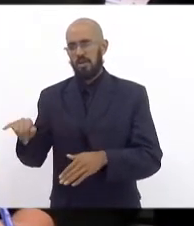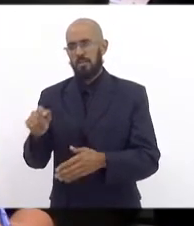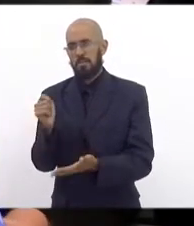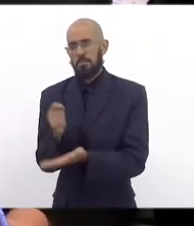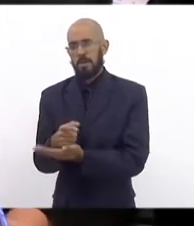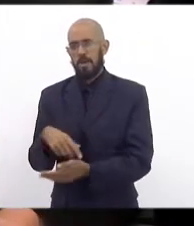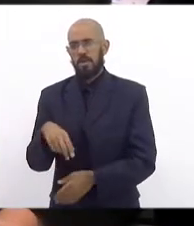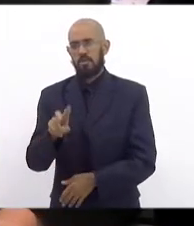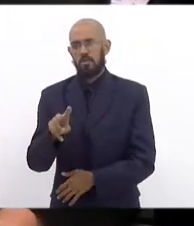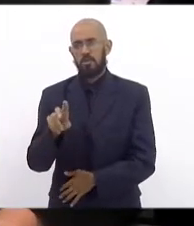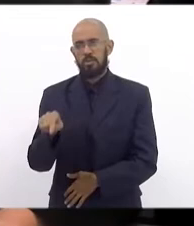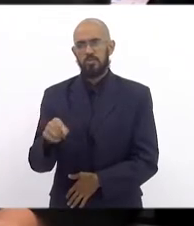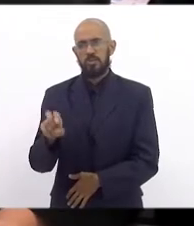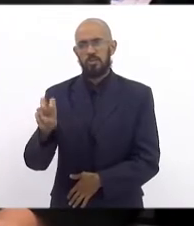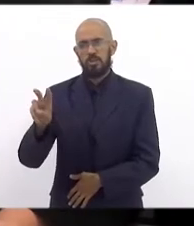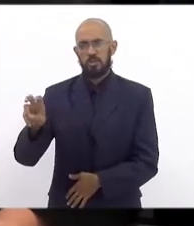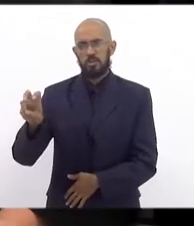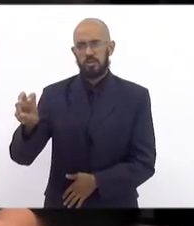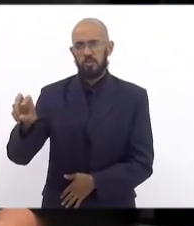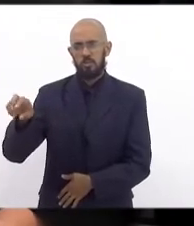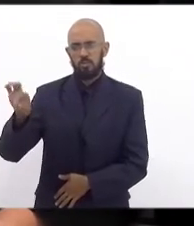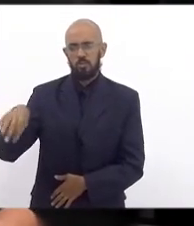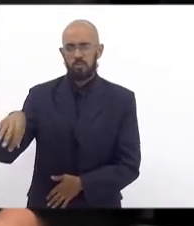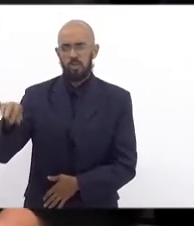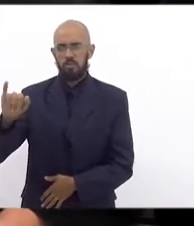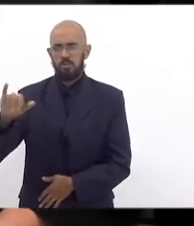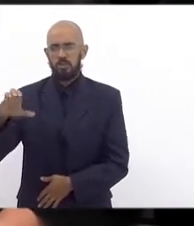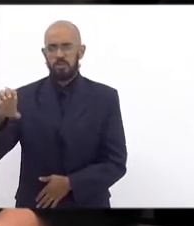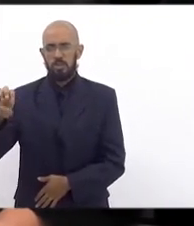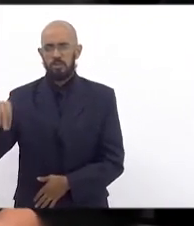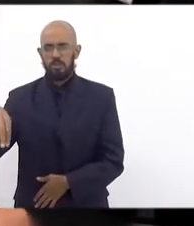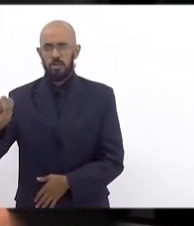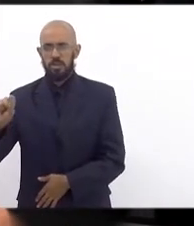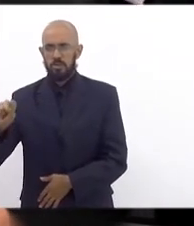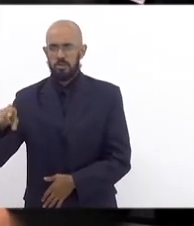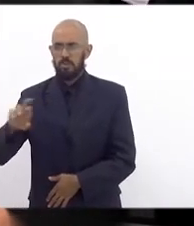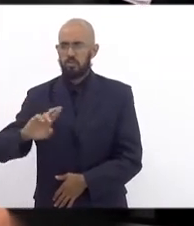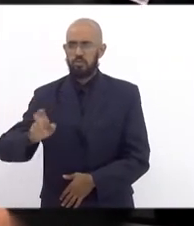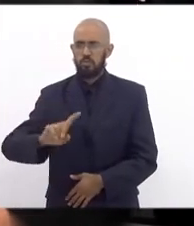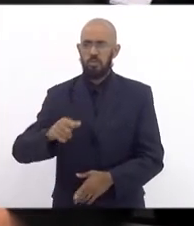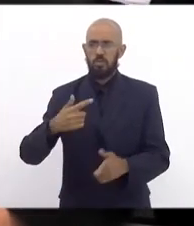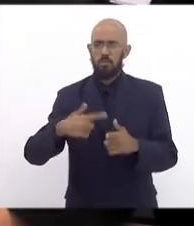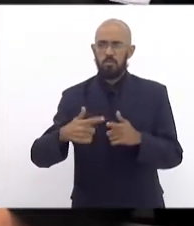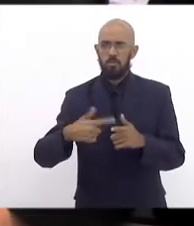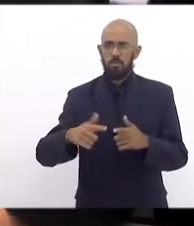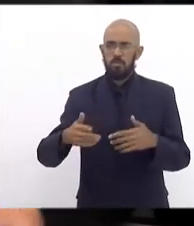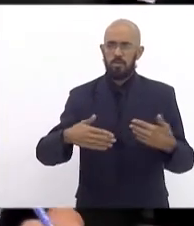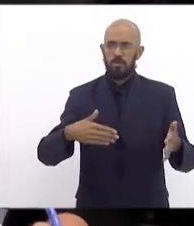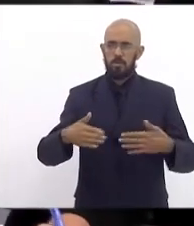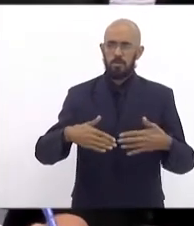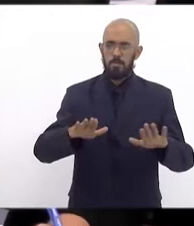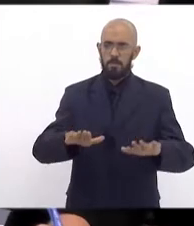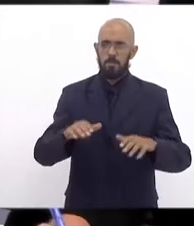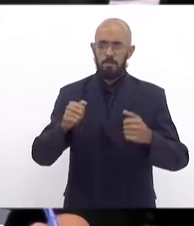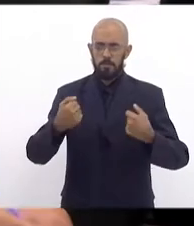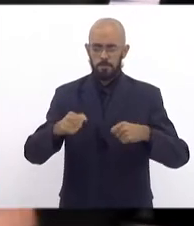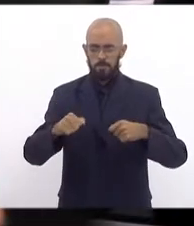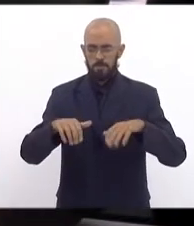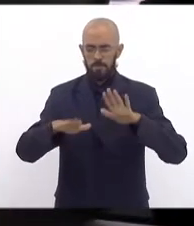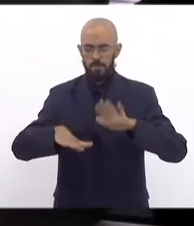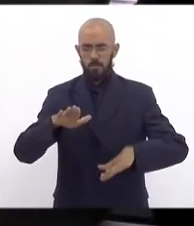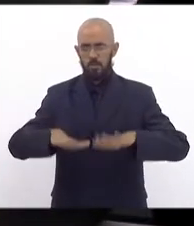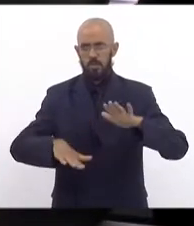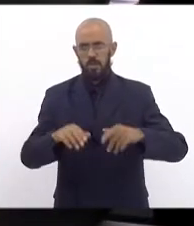nos cms então isso assim não é uma questão da indústria mas a gente olha com um pouco de cuidado o que